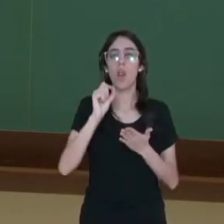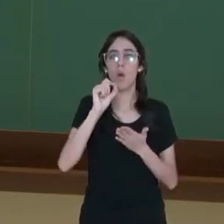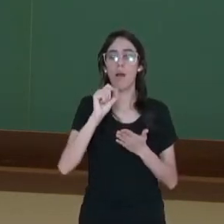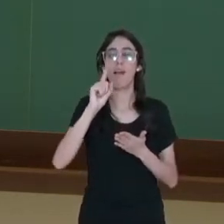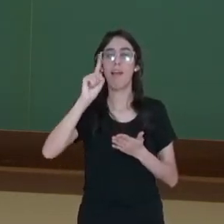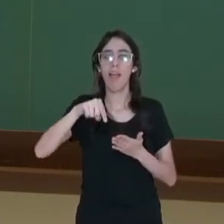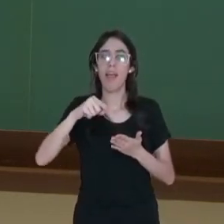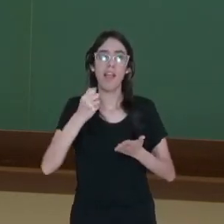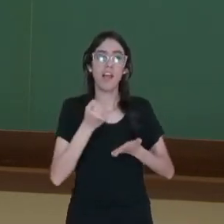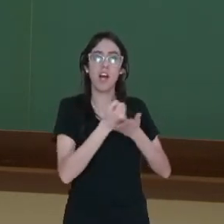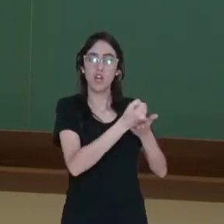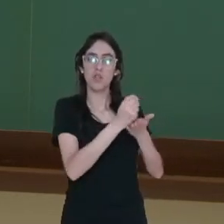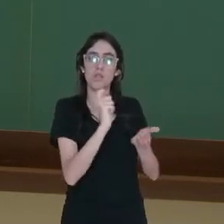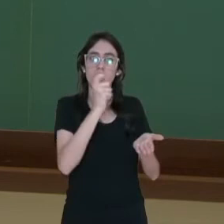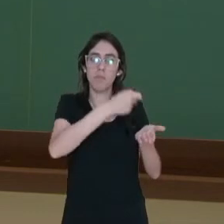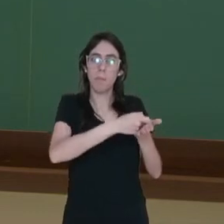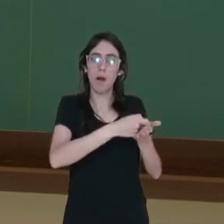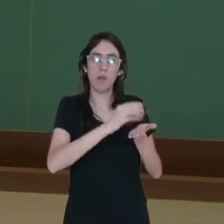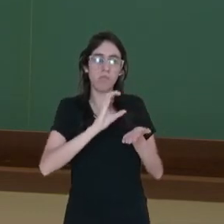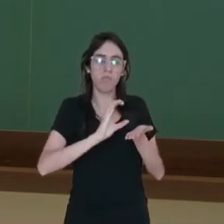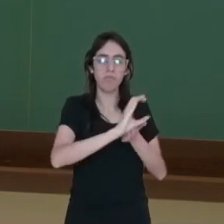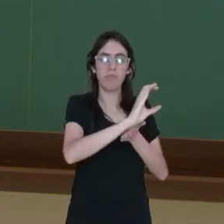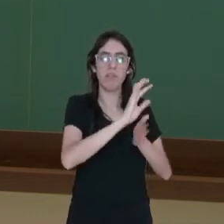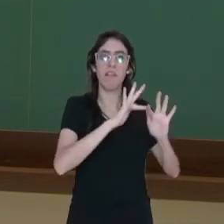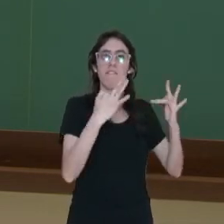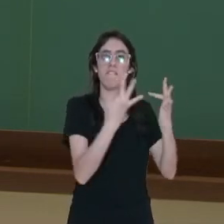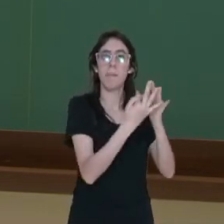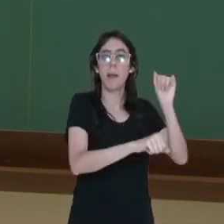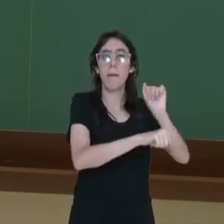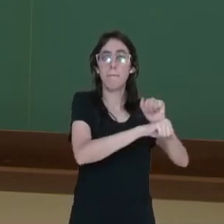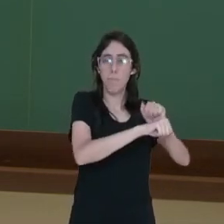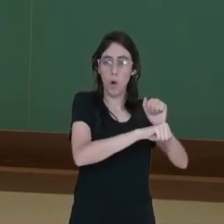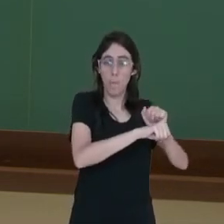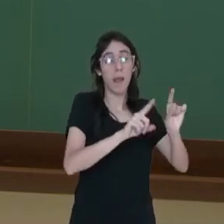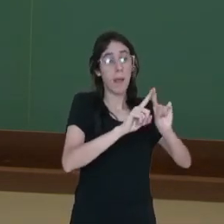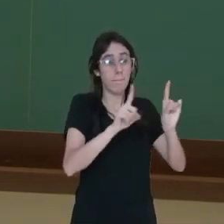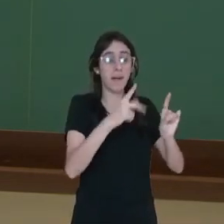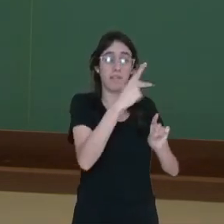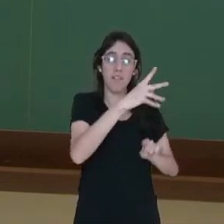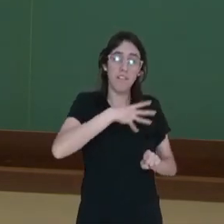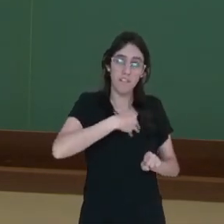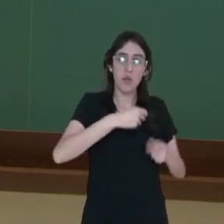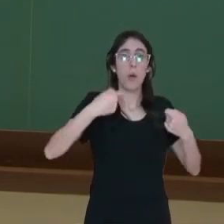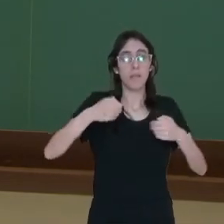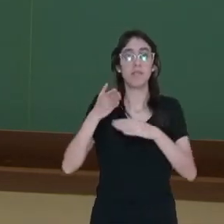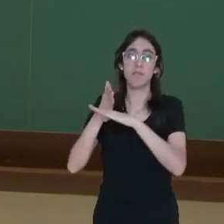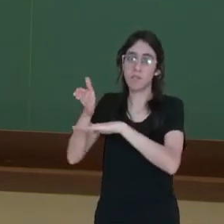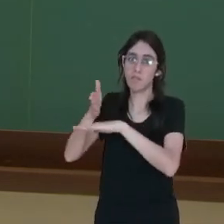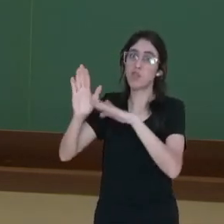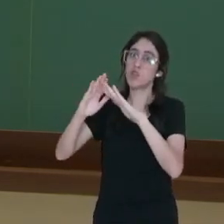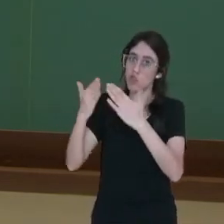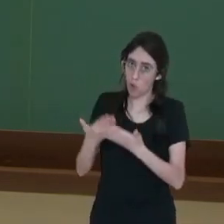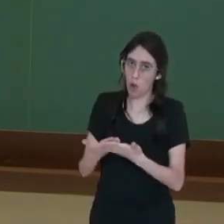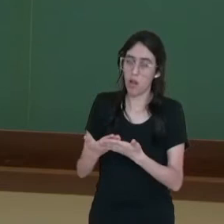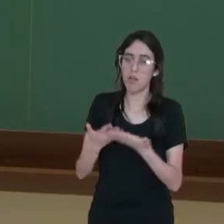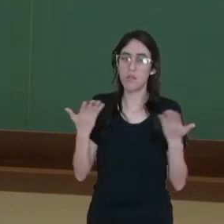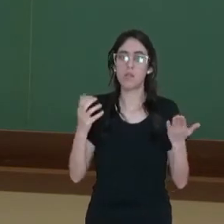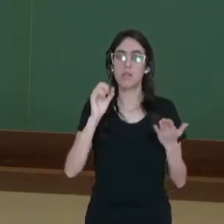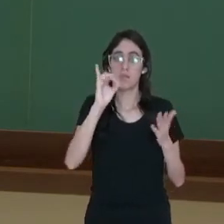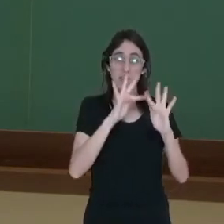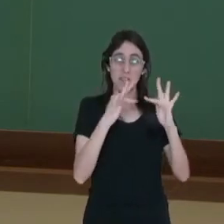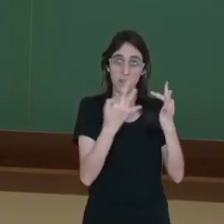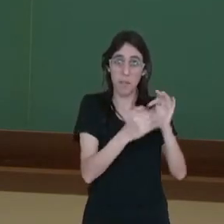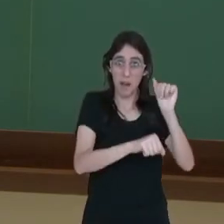renda mínima para famílias pobres que mantivessem a frequência das crianças na escola. Portanto, famílias pobres